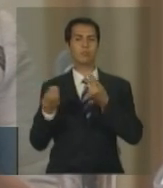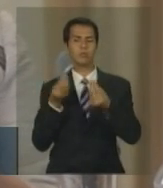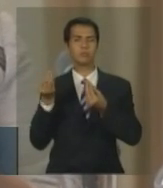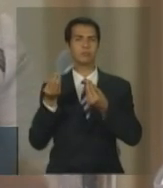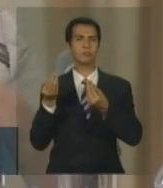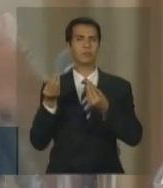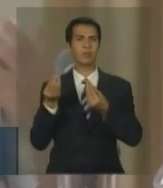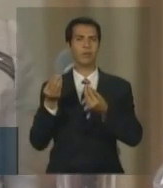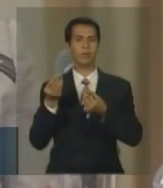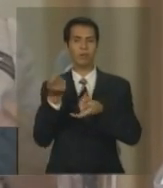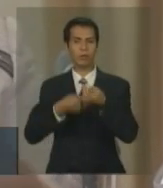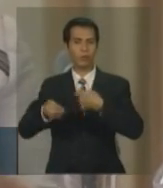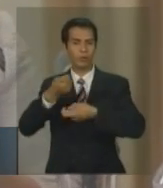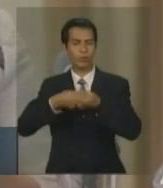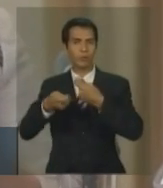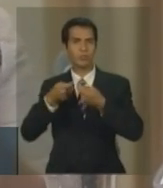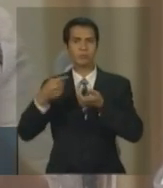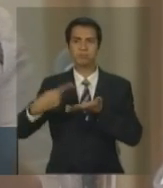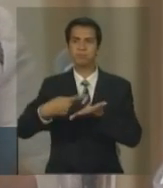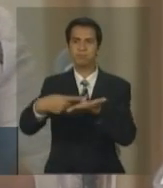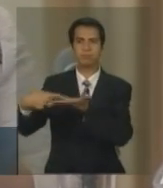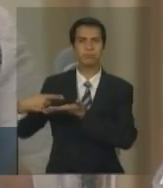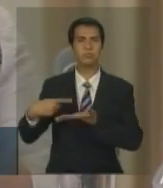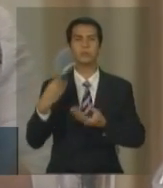medidas macroeconômicas comuns.